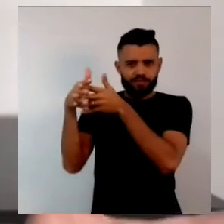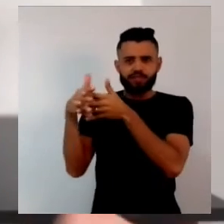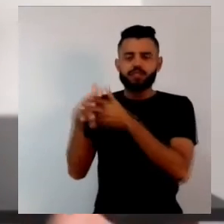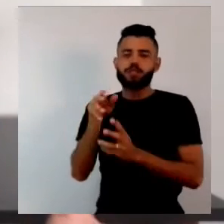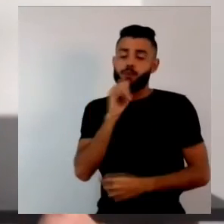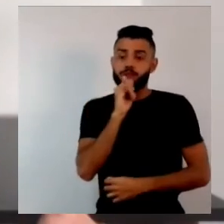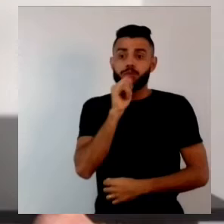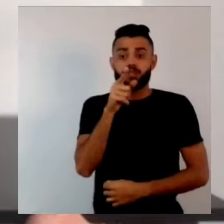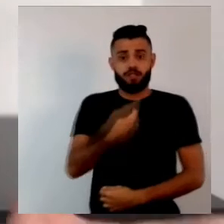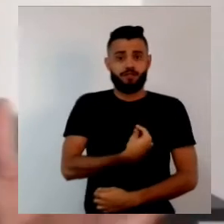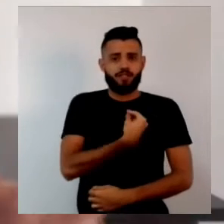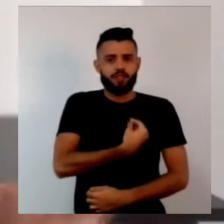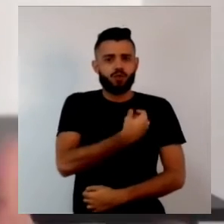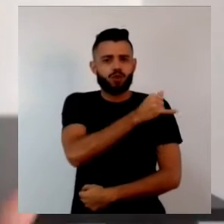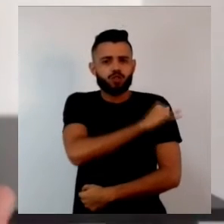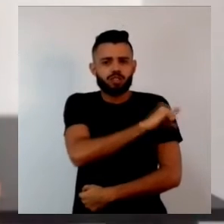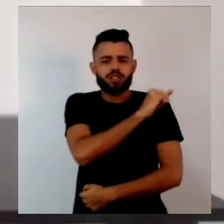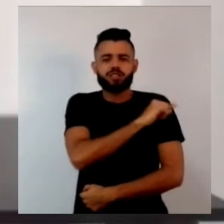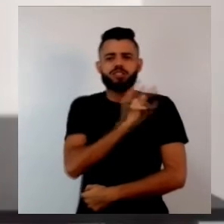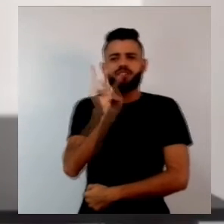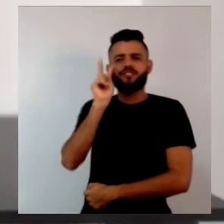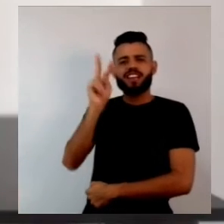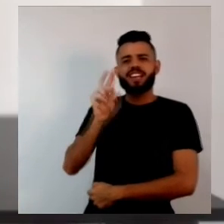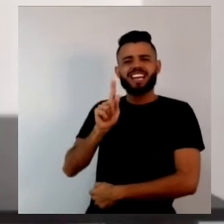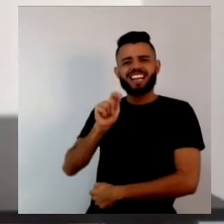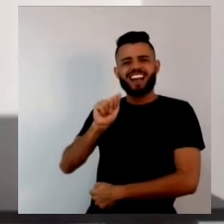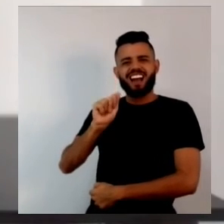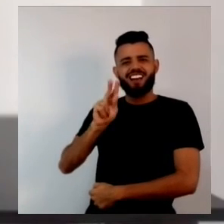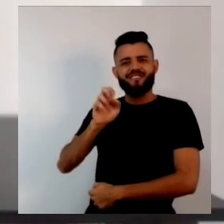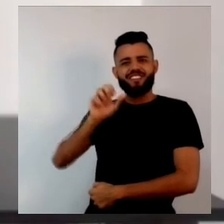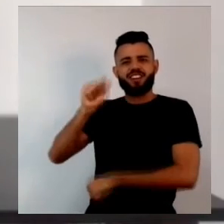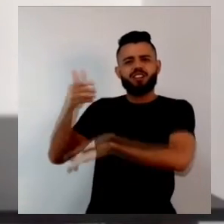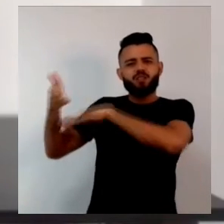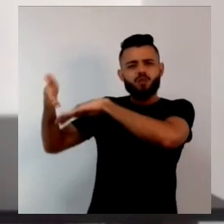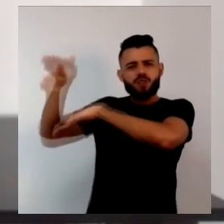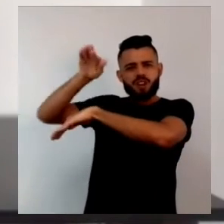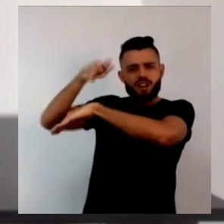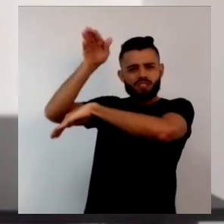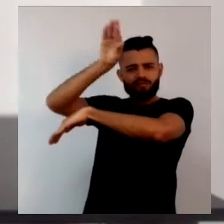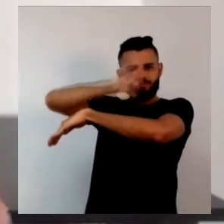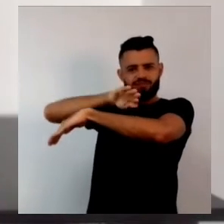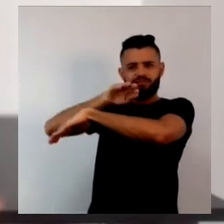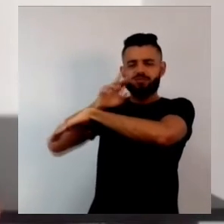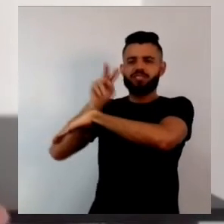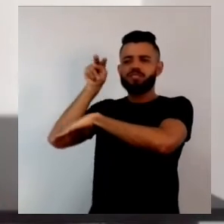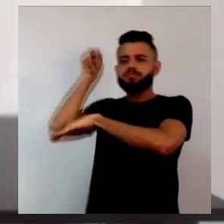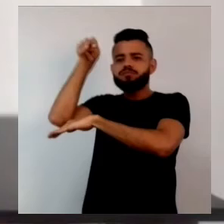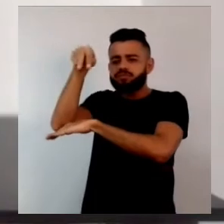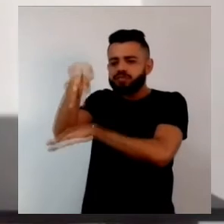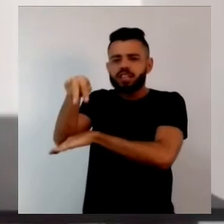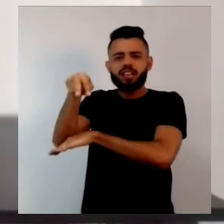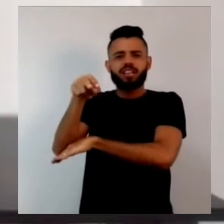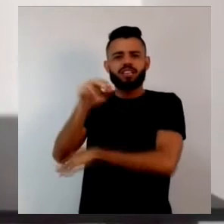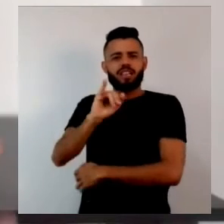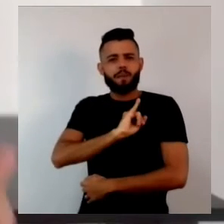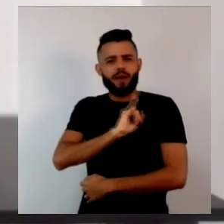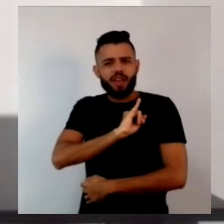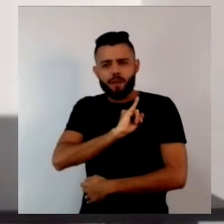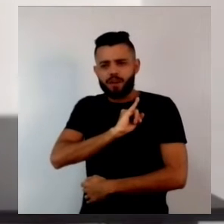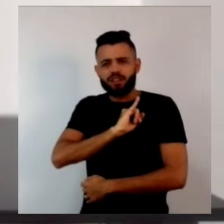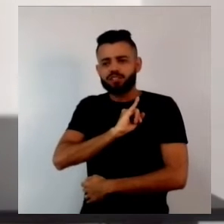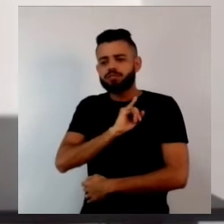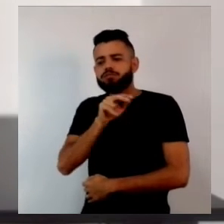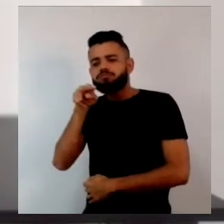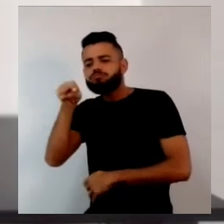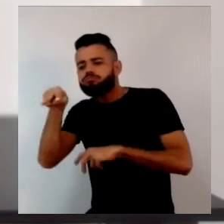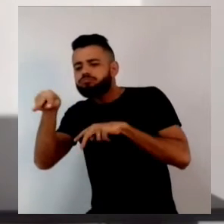Pedra da Gávea, ou o Morro Dois Irmãos, se você vê o Dois Irmãos de Ipanema, você tem um panorama dos Dois Irmãos. Se você